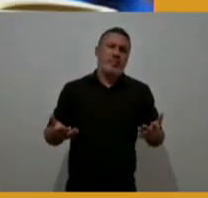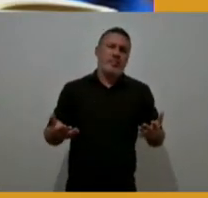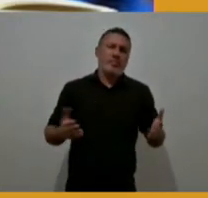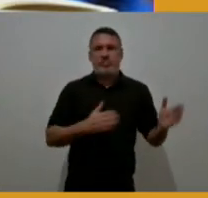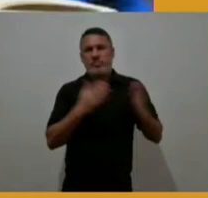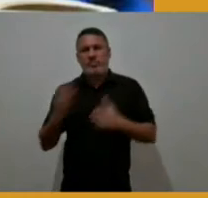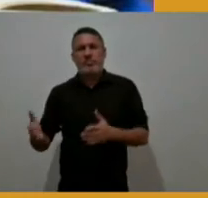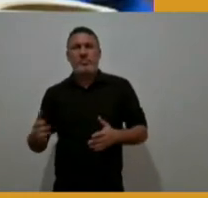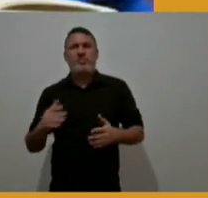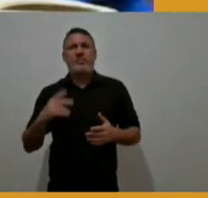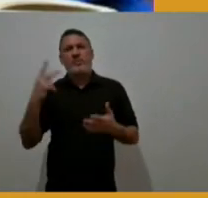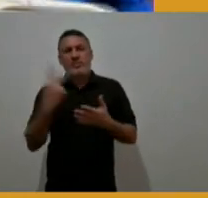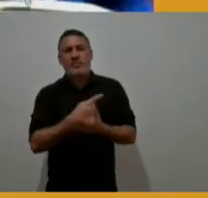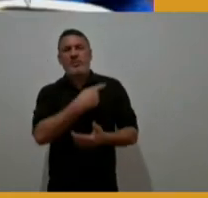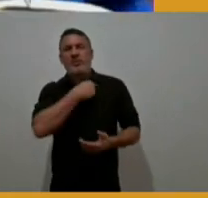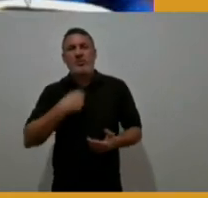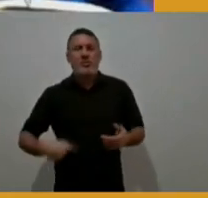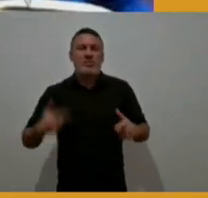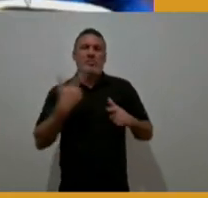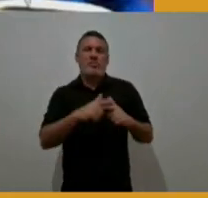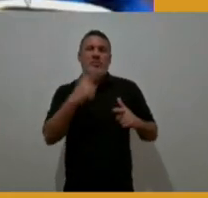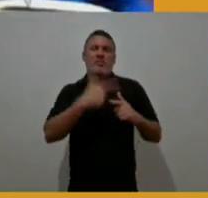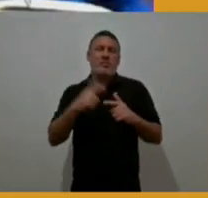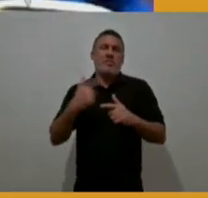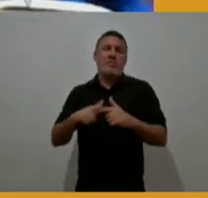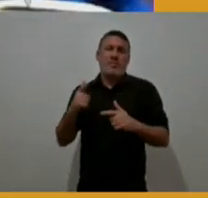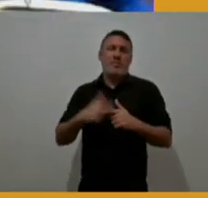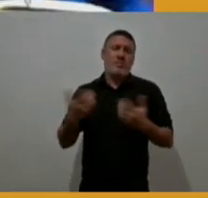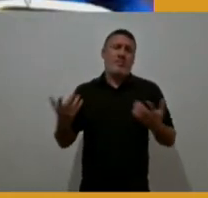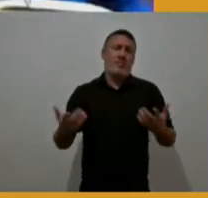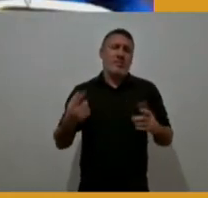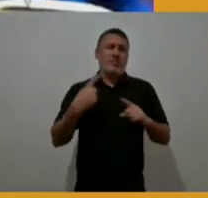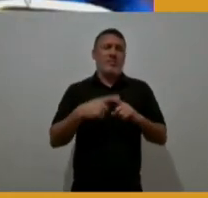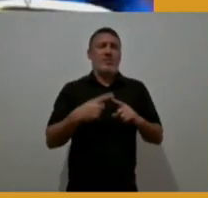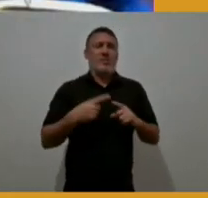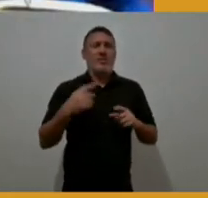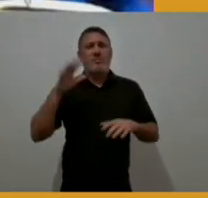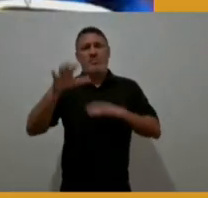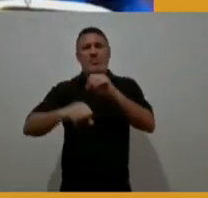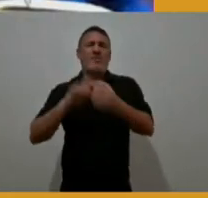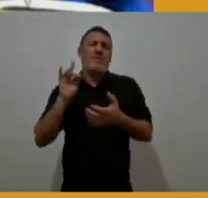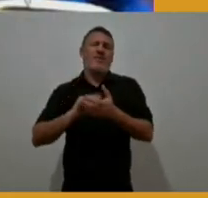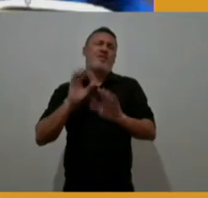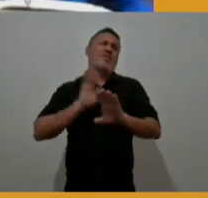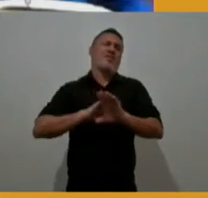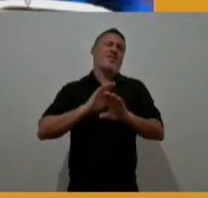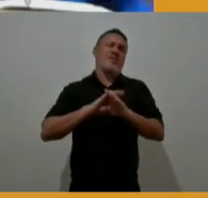E aí o Deng dizia claramente, vamos buscar a verdade nos fatos, deixa de ideologia. Obrigado.